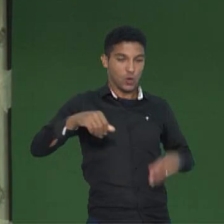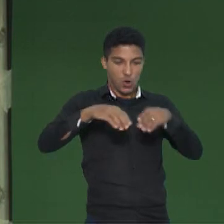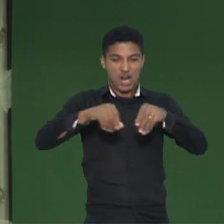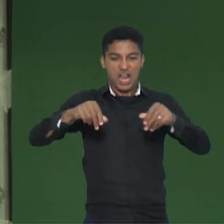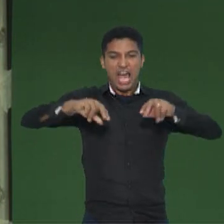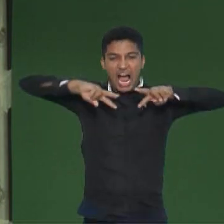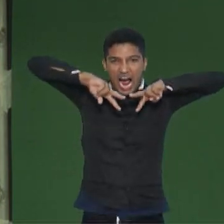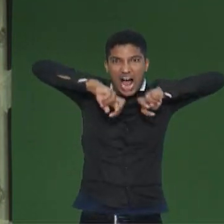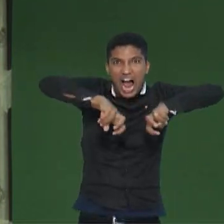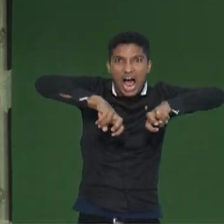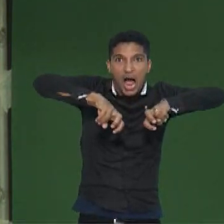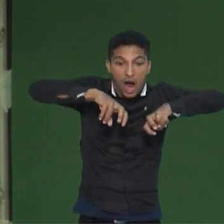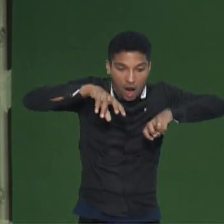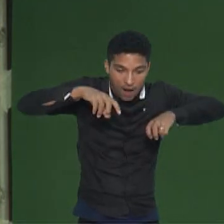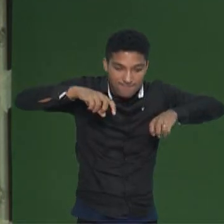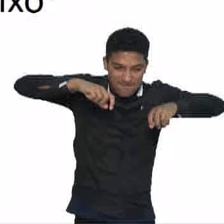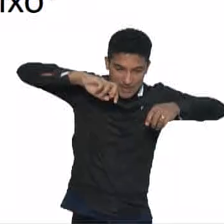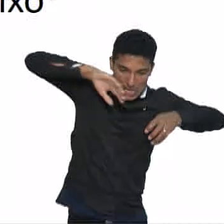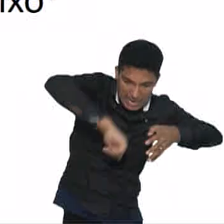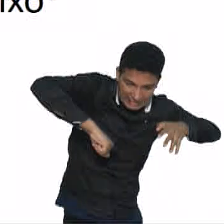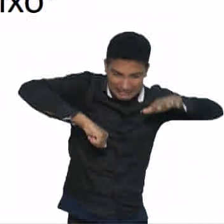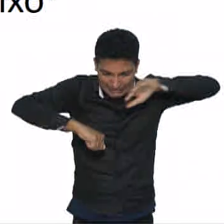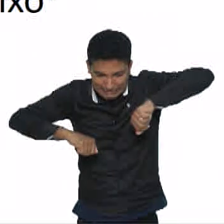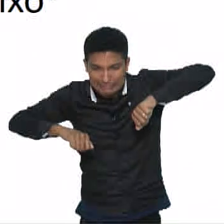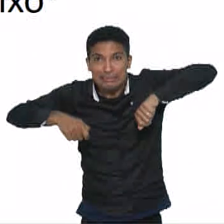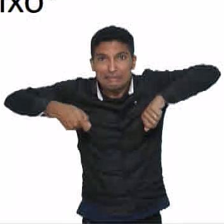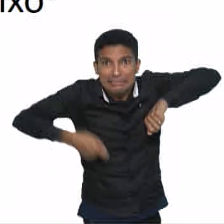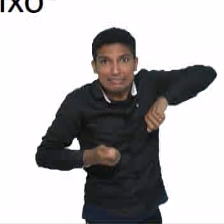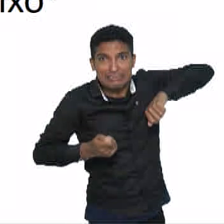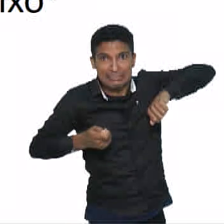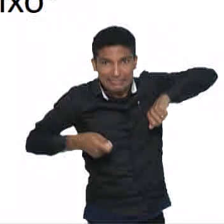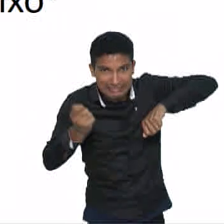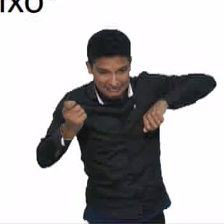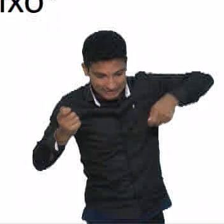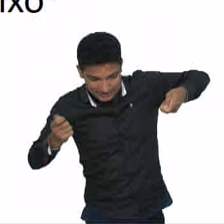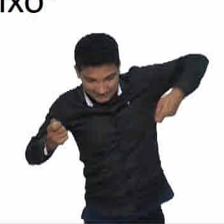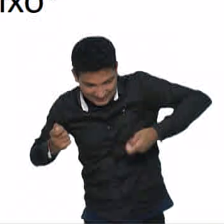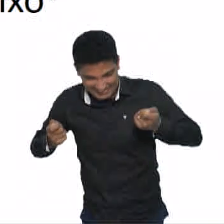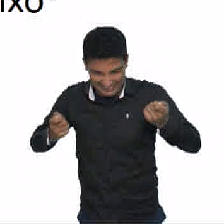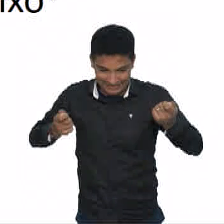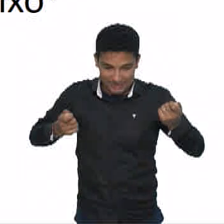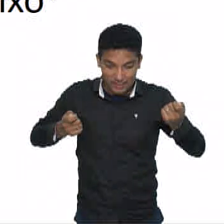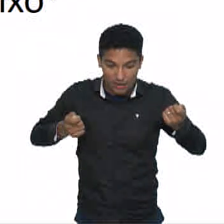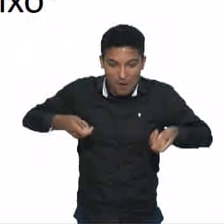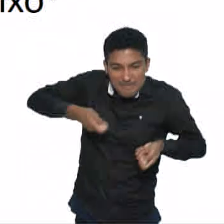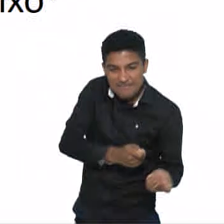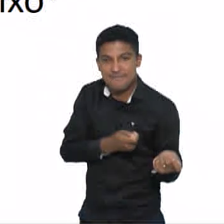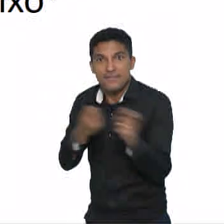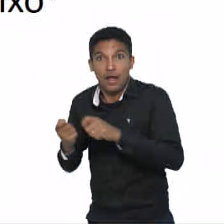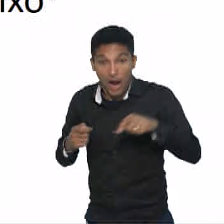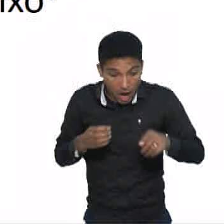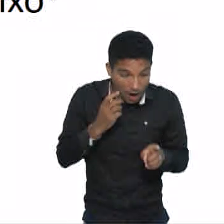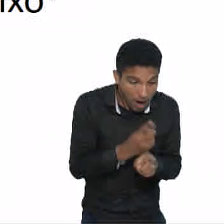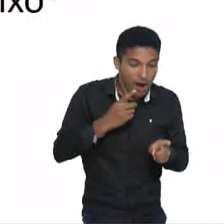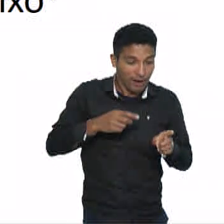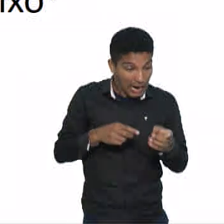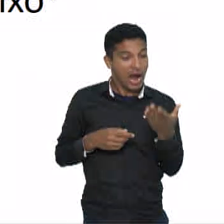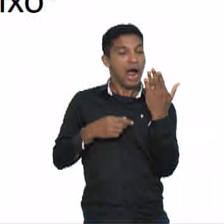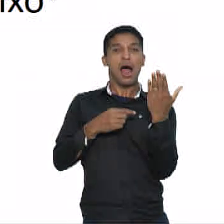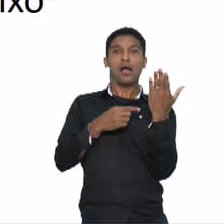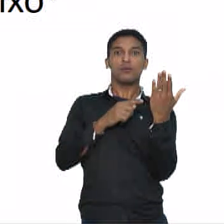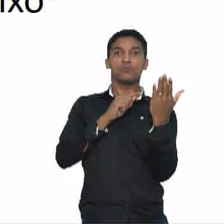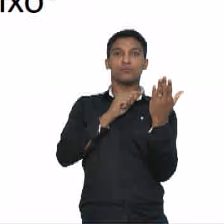soterrado. Existem algumas hipóteses que tentam explicar como a agricultura começou. Uma das hipóteses mais